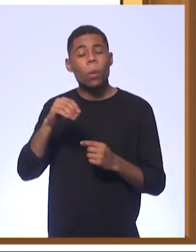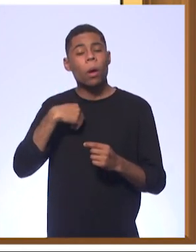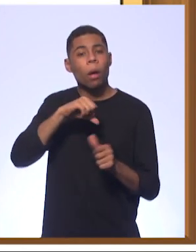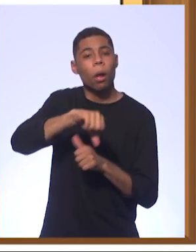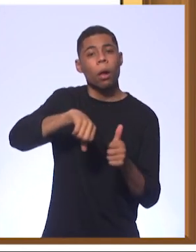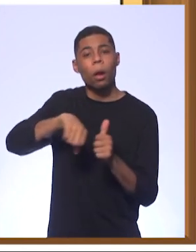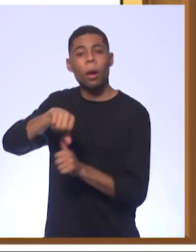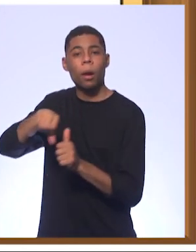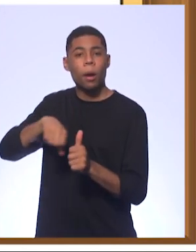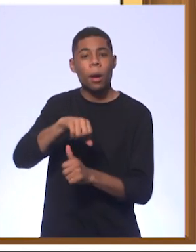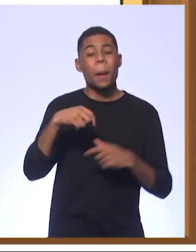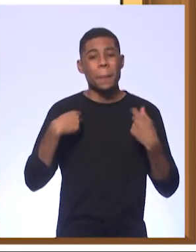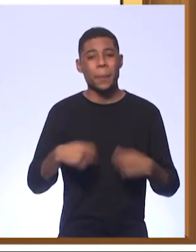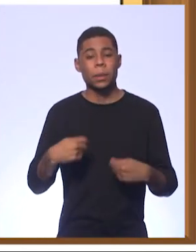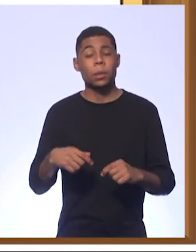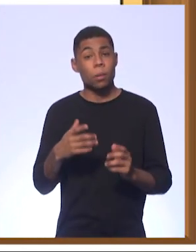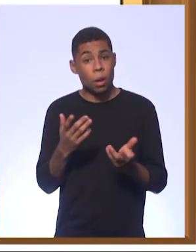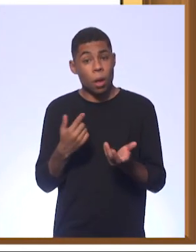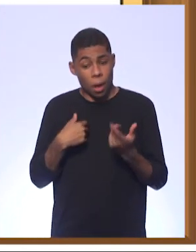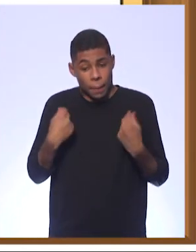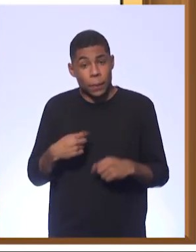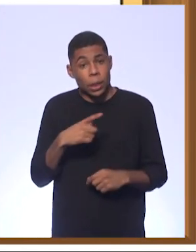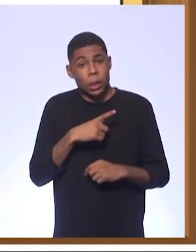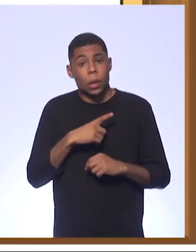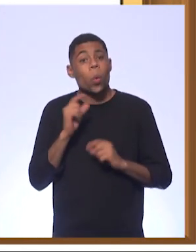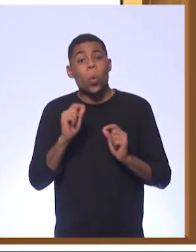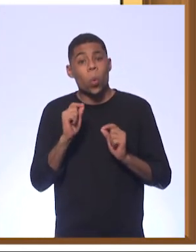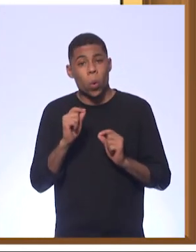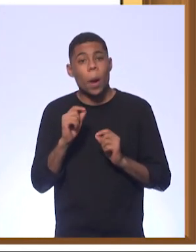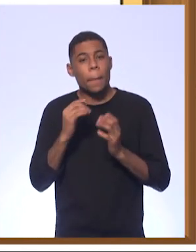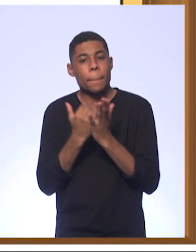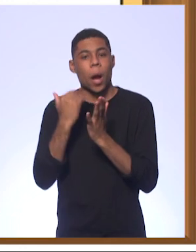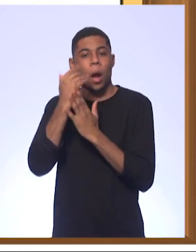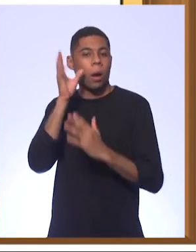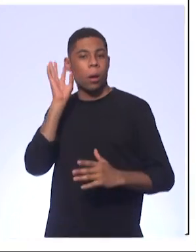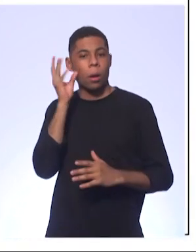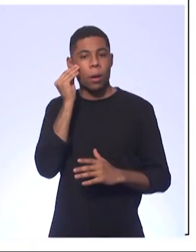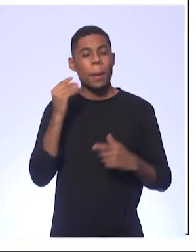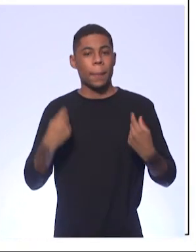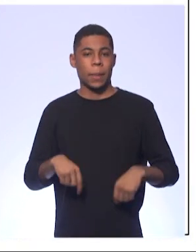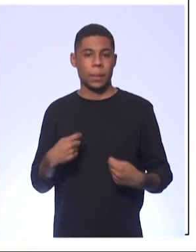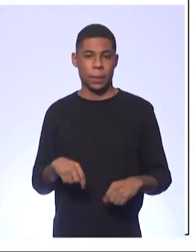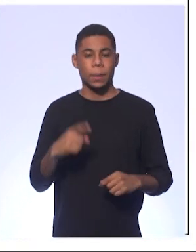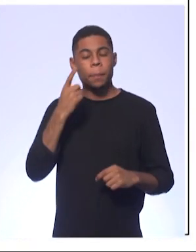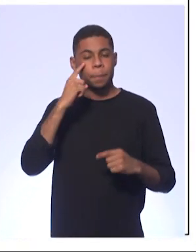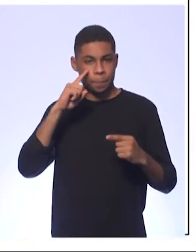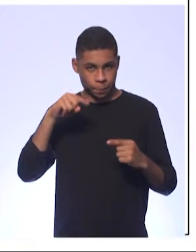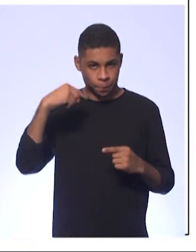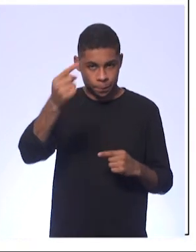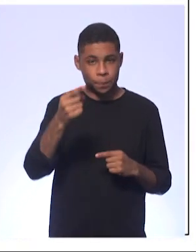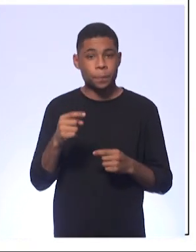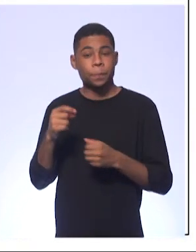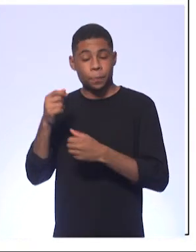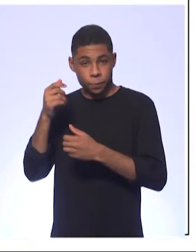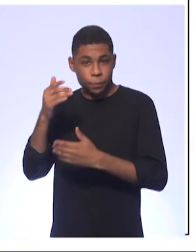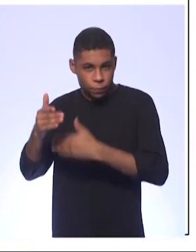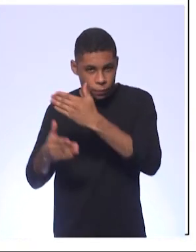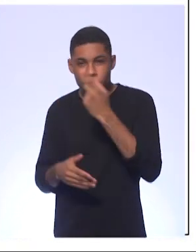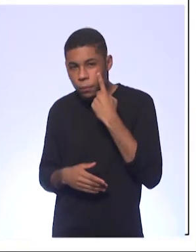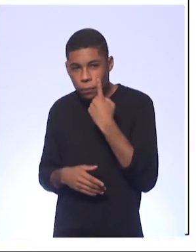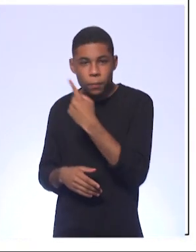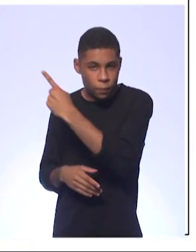mobilização, eu preciso ter repertório. Passa o próximo, Marcos. O próximo slide, eu estou dando